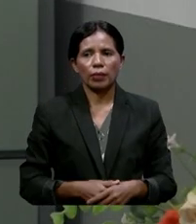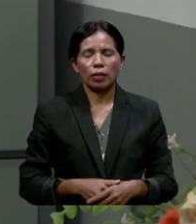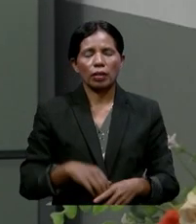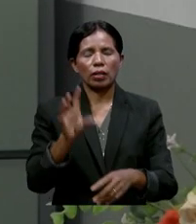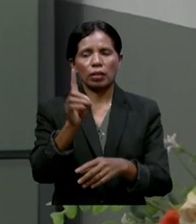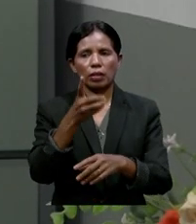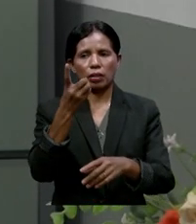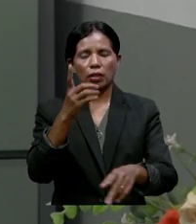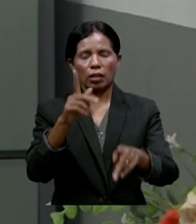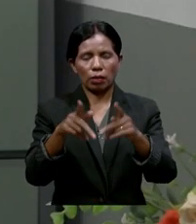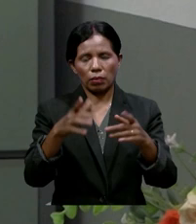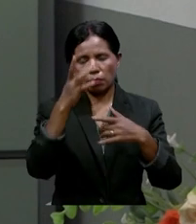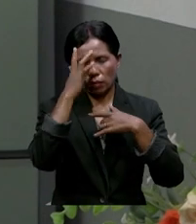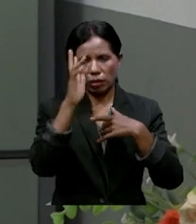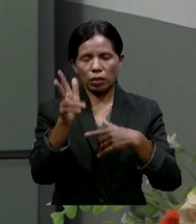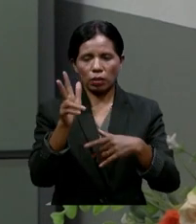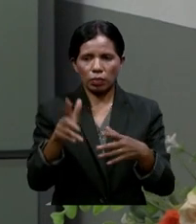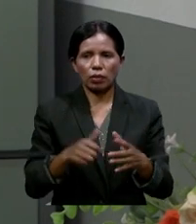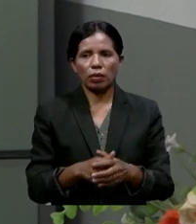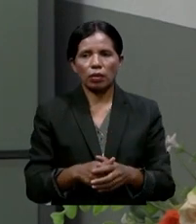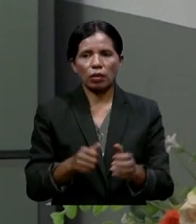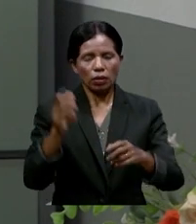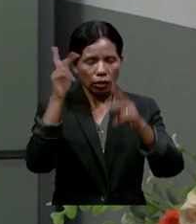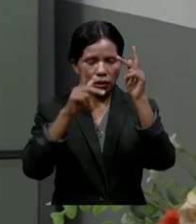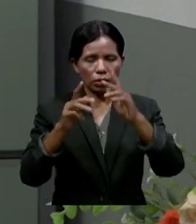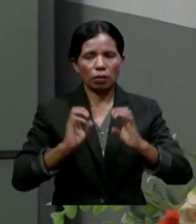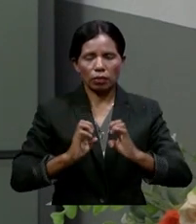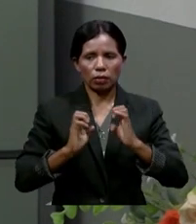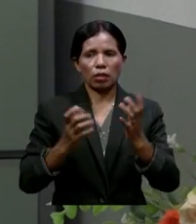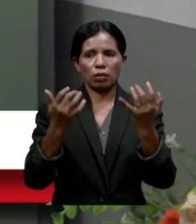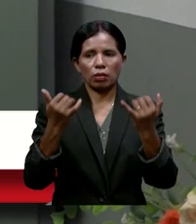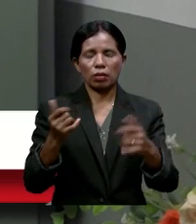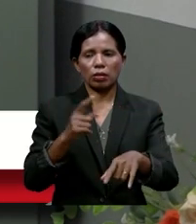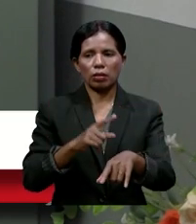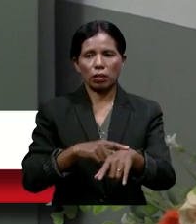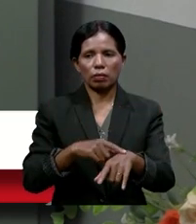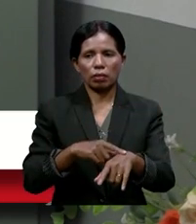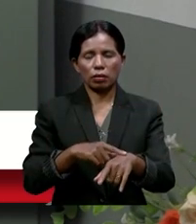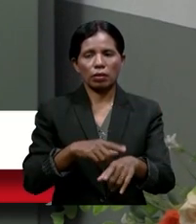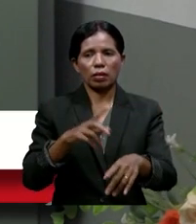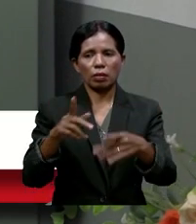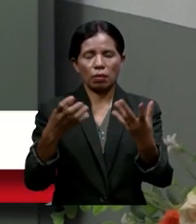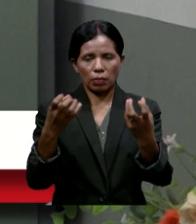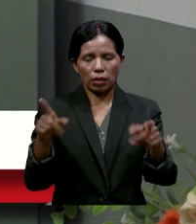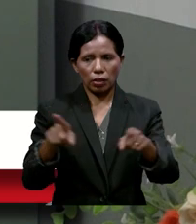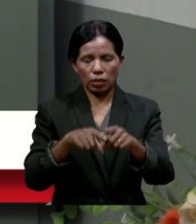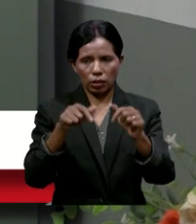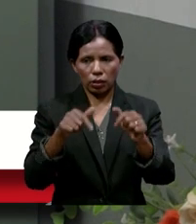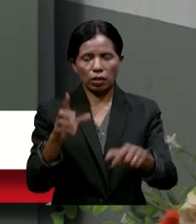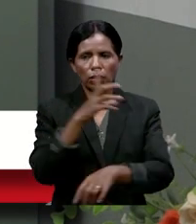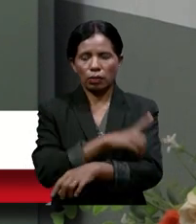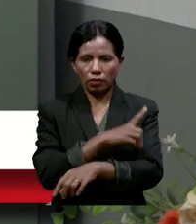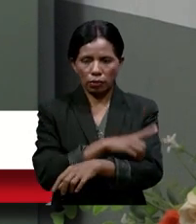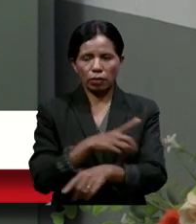date paciente 30 lebih tena. Dia mau kasih emergency ini. Orasnya paling waktu kehiran nih, pasien bara pun di sana. Lorong-lorong di sana itu